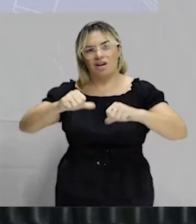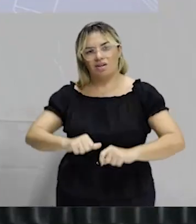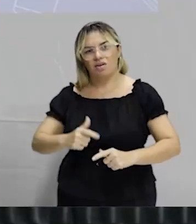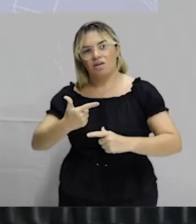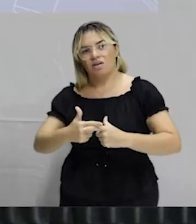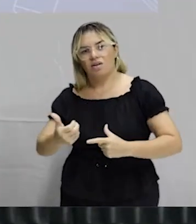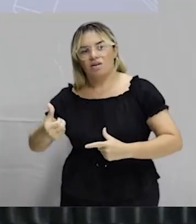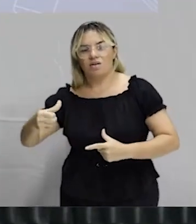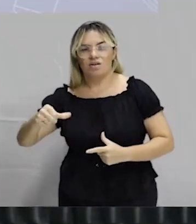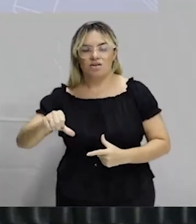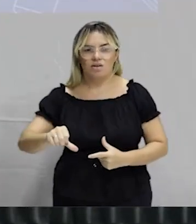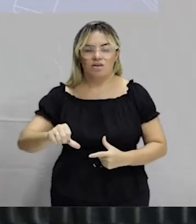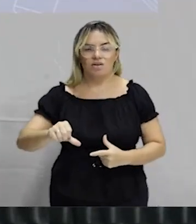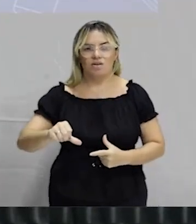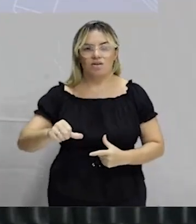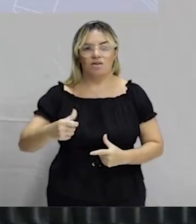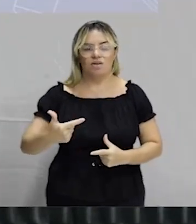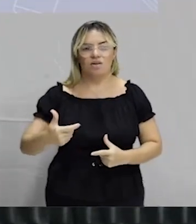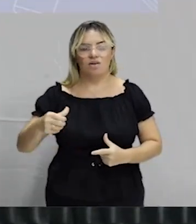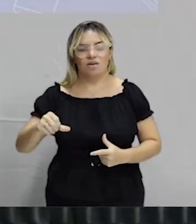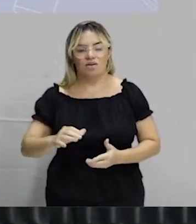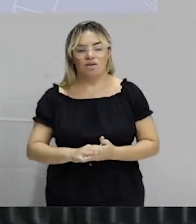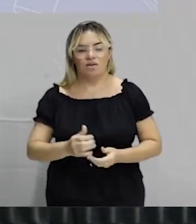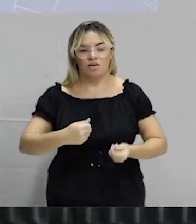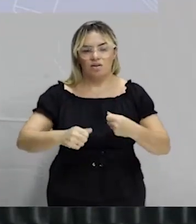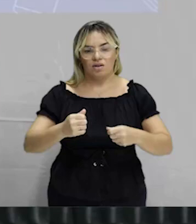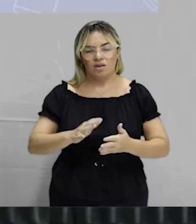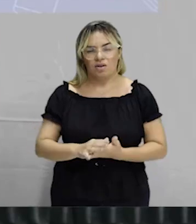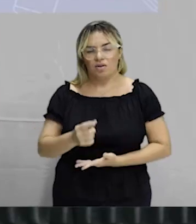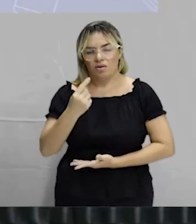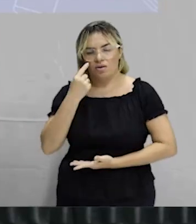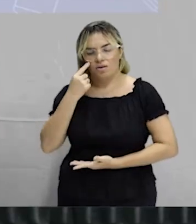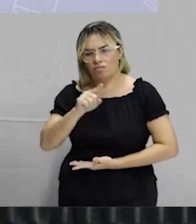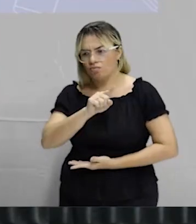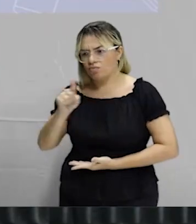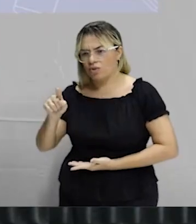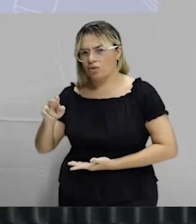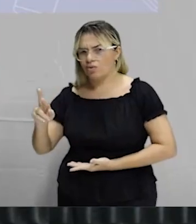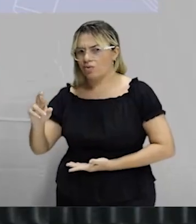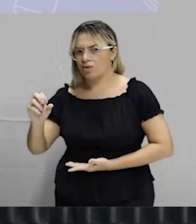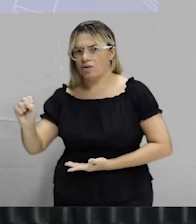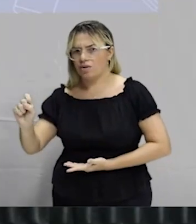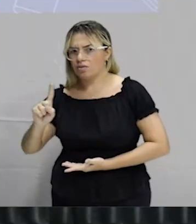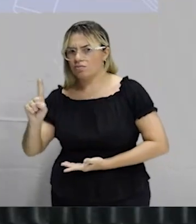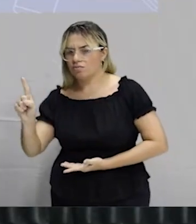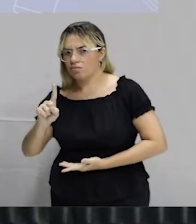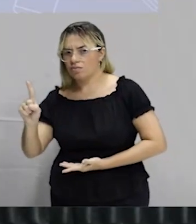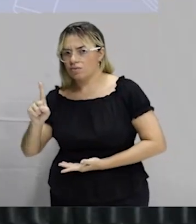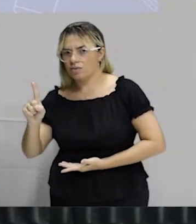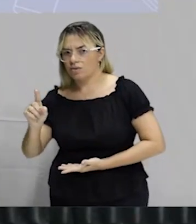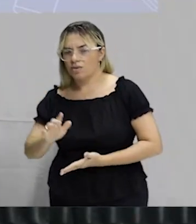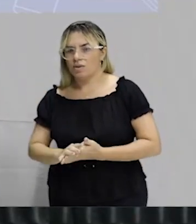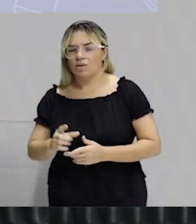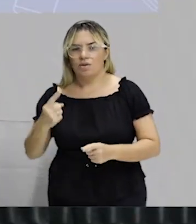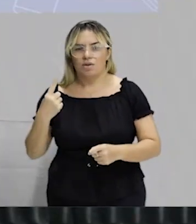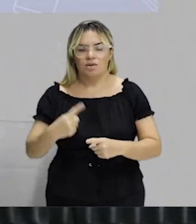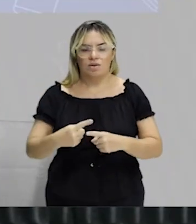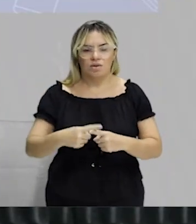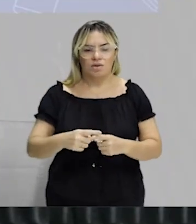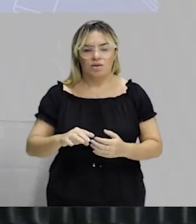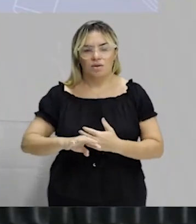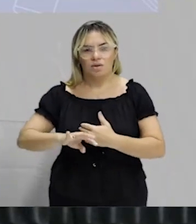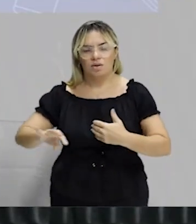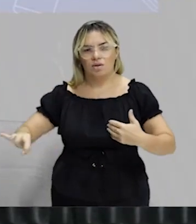1929. Observe que essa crise não atingiu a União Soviética de Stalin, porque ela estava isolada, é o